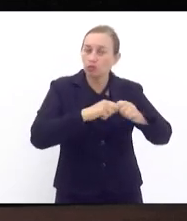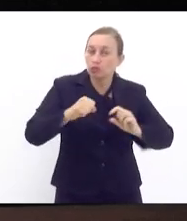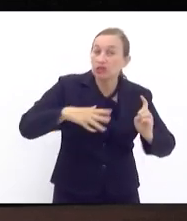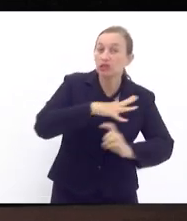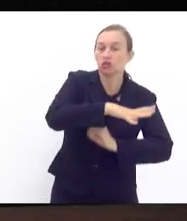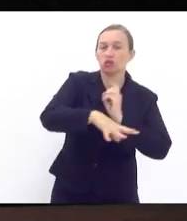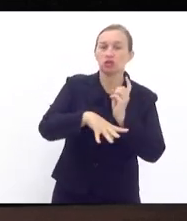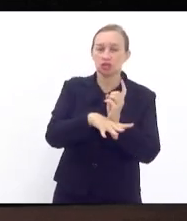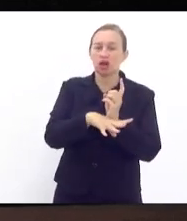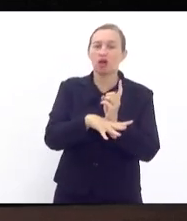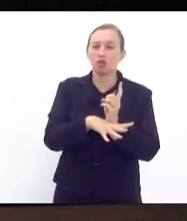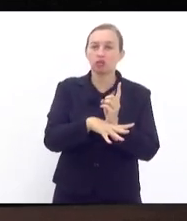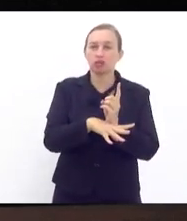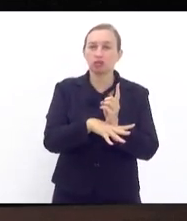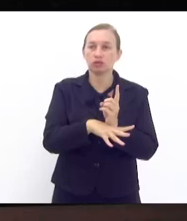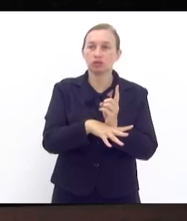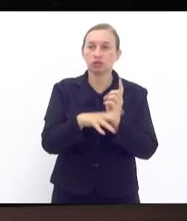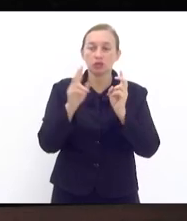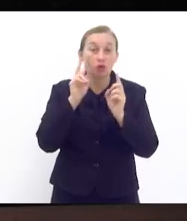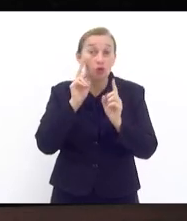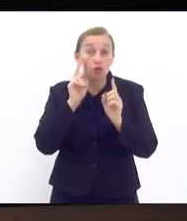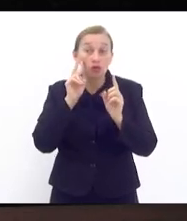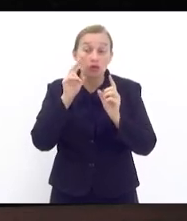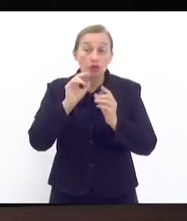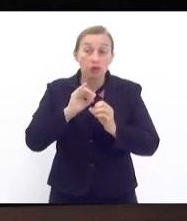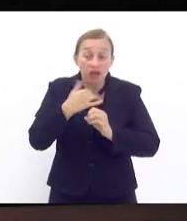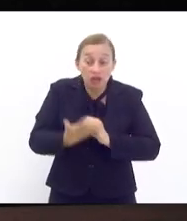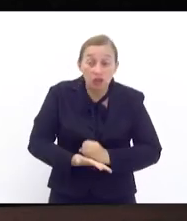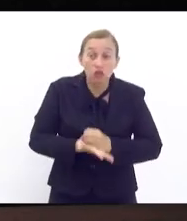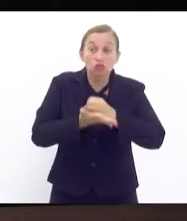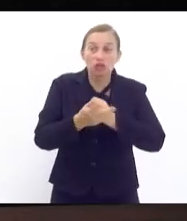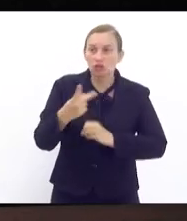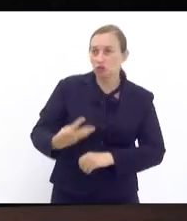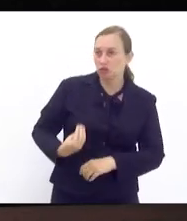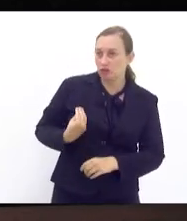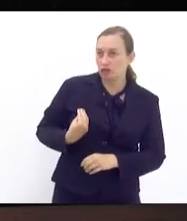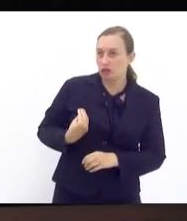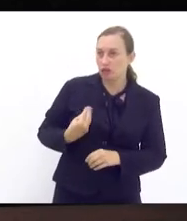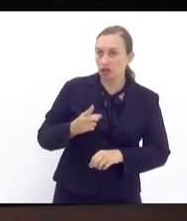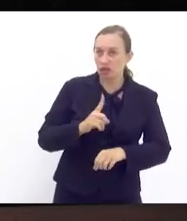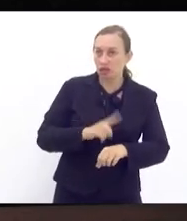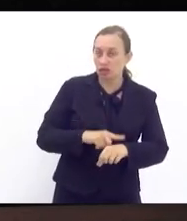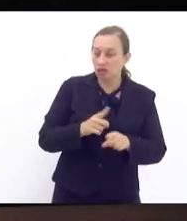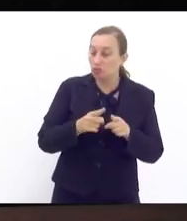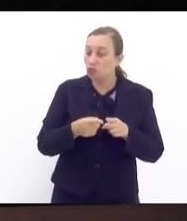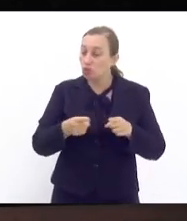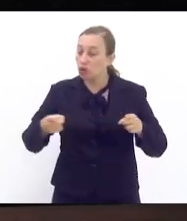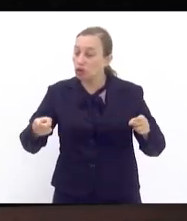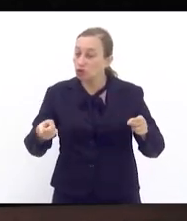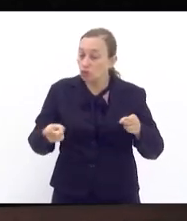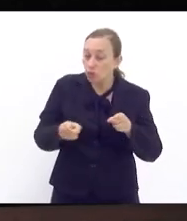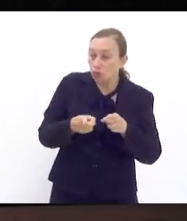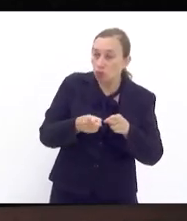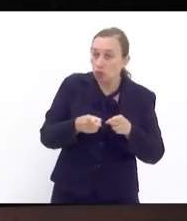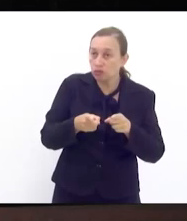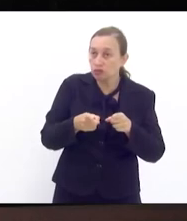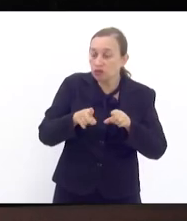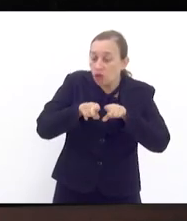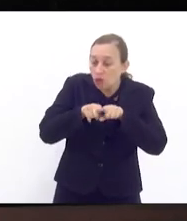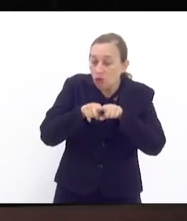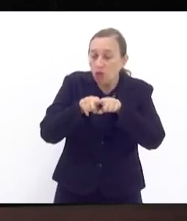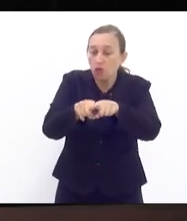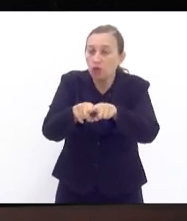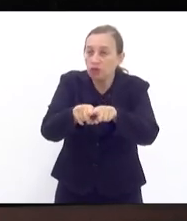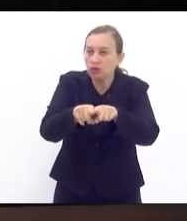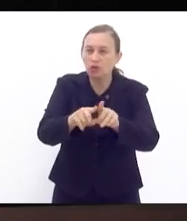social, que para sua viabilidade ser sustentável a médio e longo prazo, deverão estar aliadas